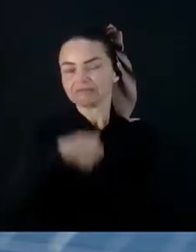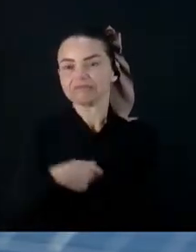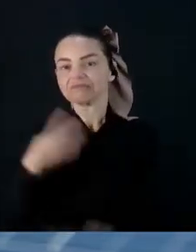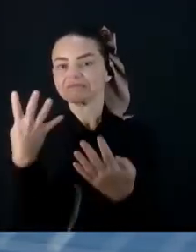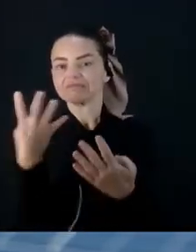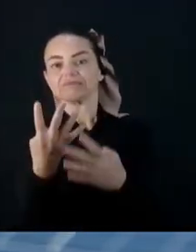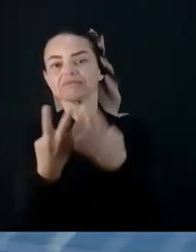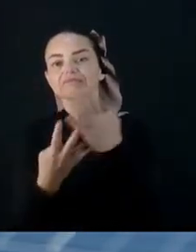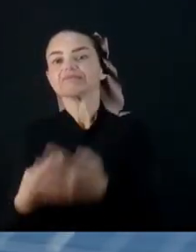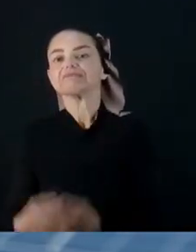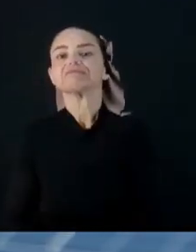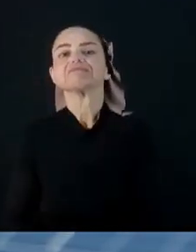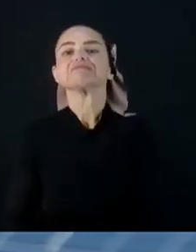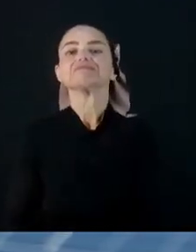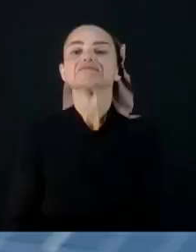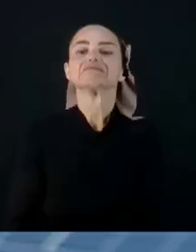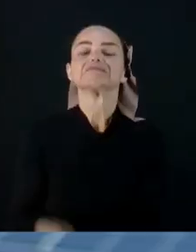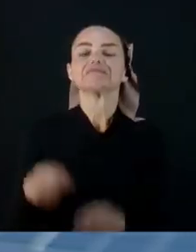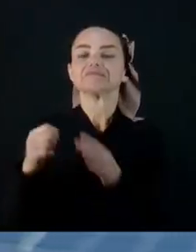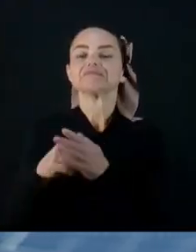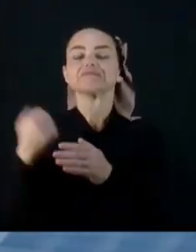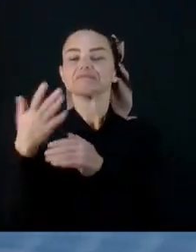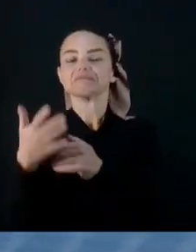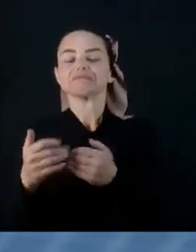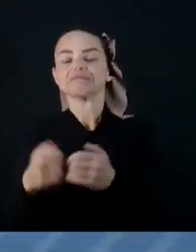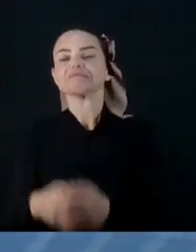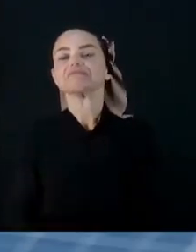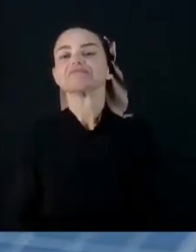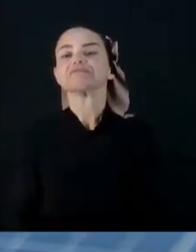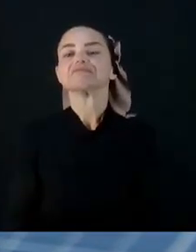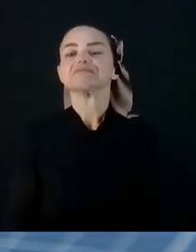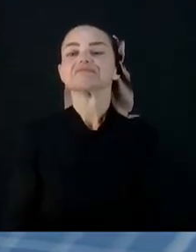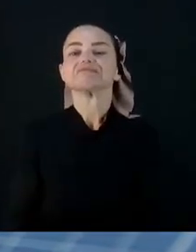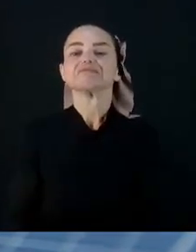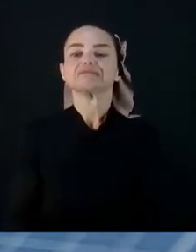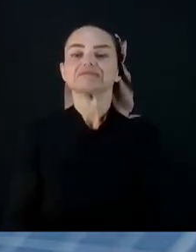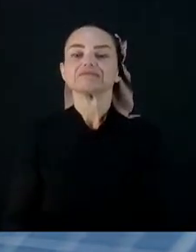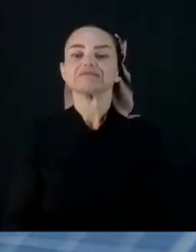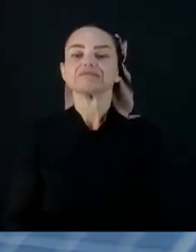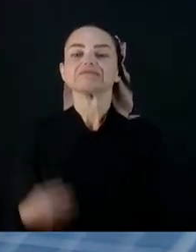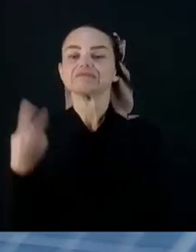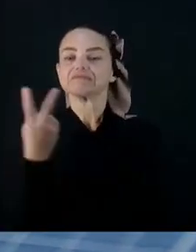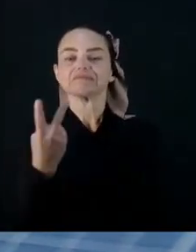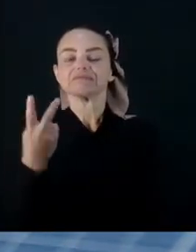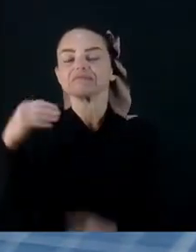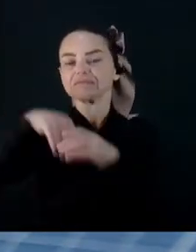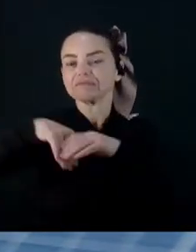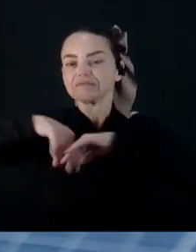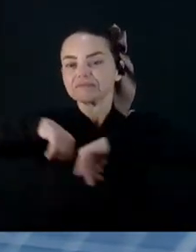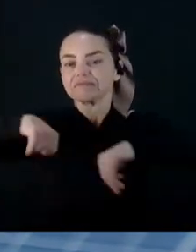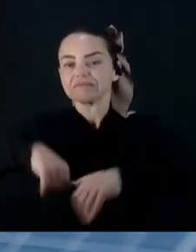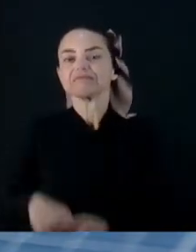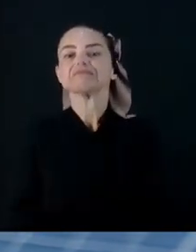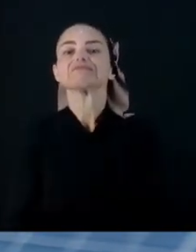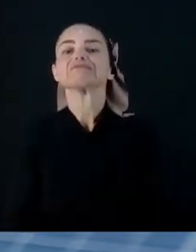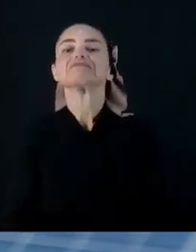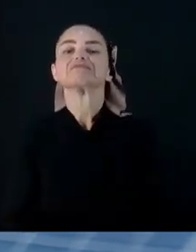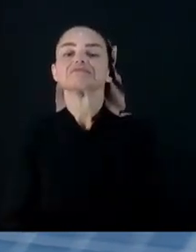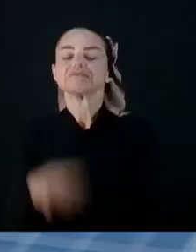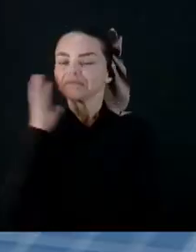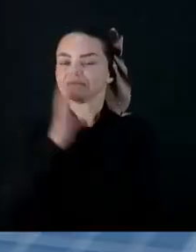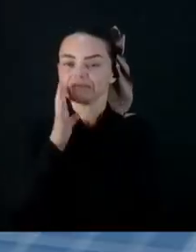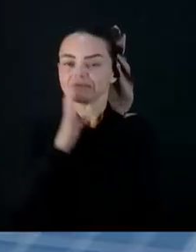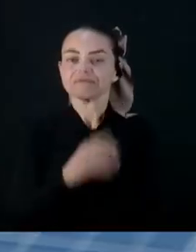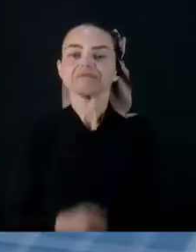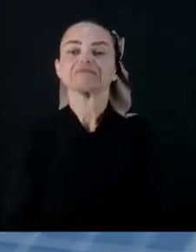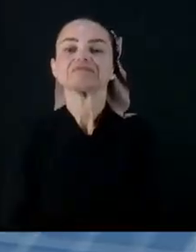São 2 de fora, Uhum. são 2 tecidinhos de fora e 2 tecidinhos de dentro, 2 legal. tecidinhos do forro, né? Uhum.